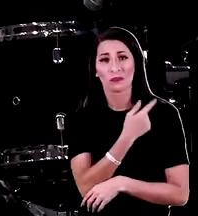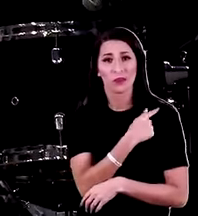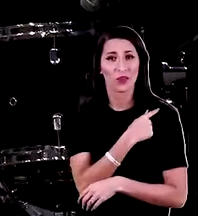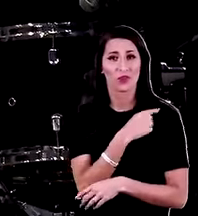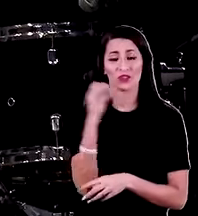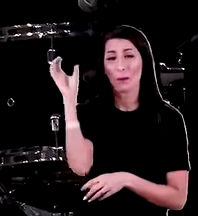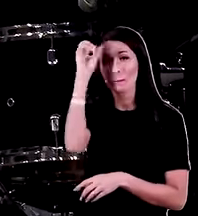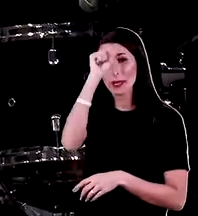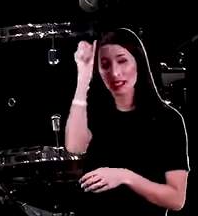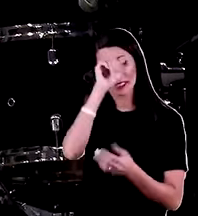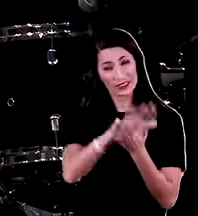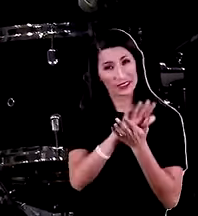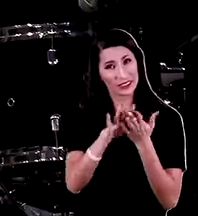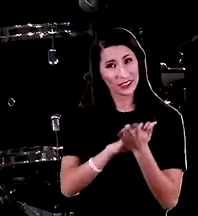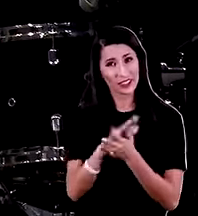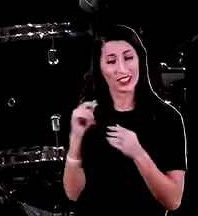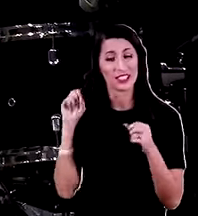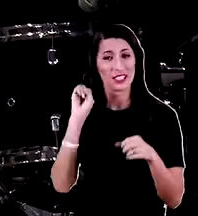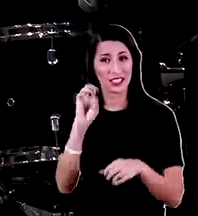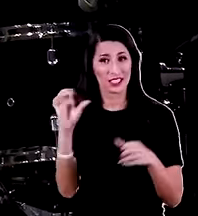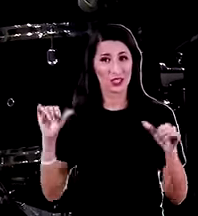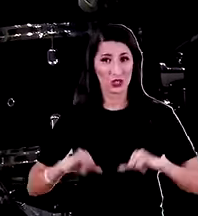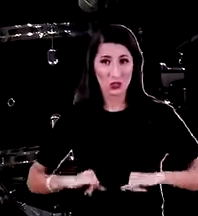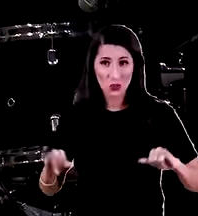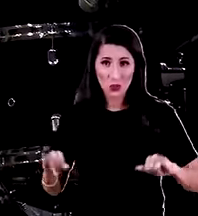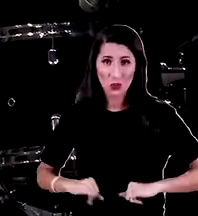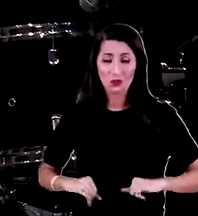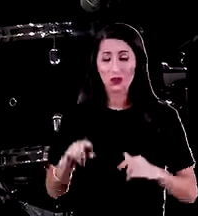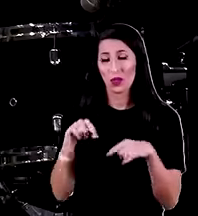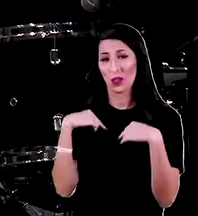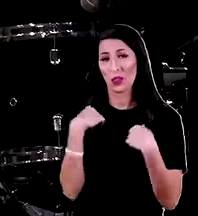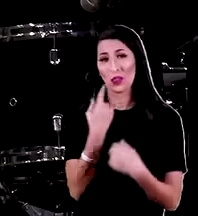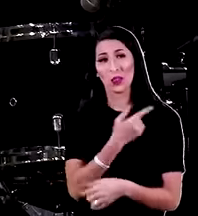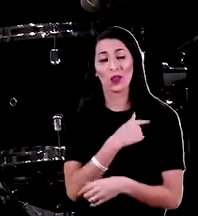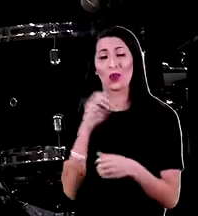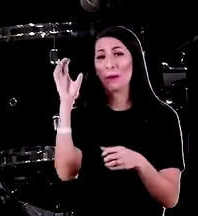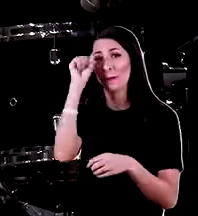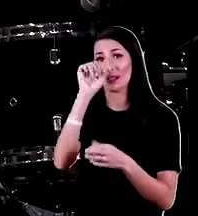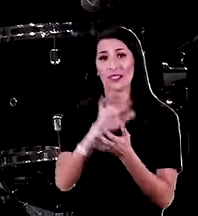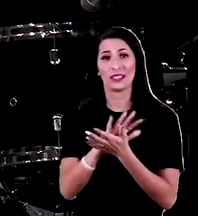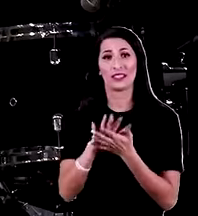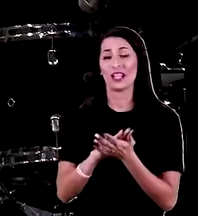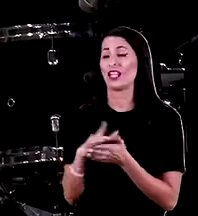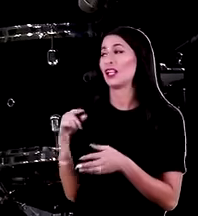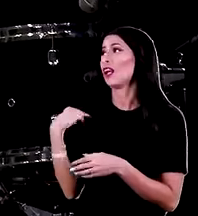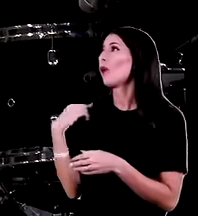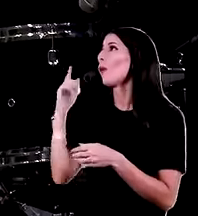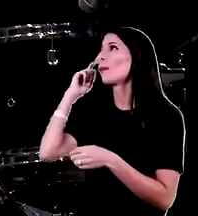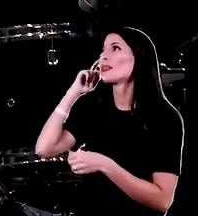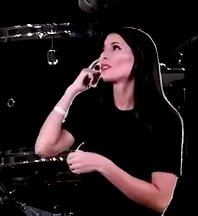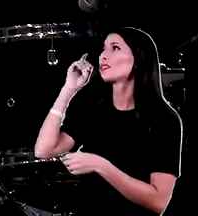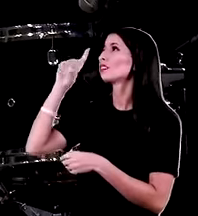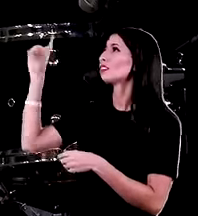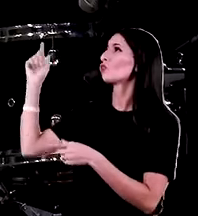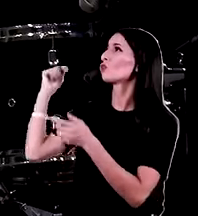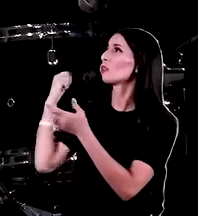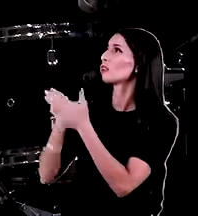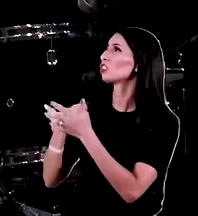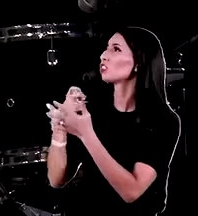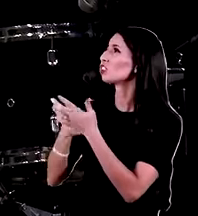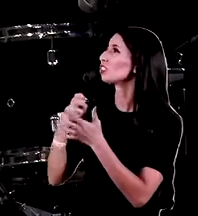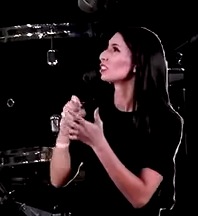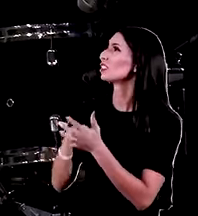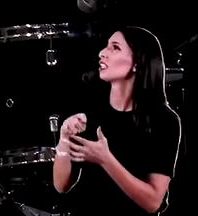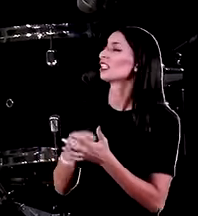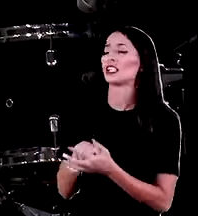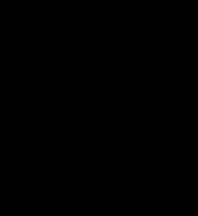gente já faz um... Não, tô achando que Deus está me castigando. Porque em 1984, eu falei aquela palavra para minha mãe, bati